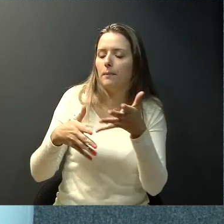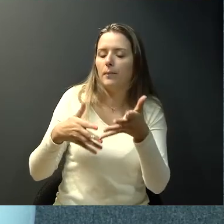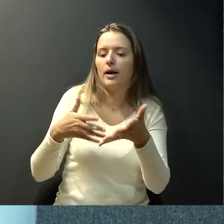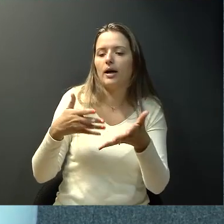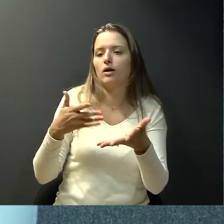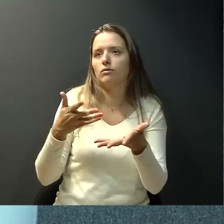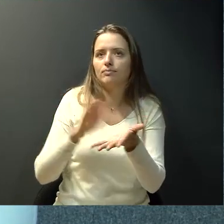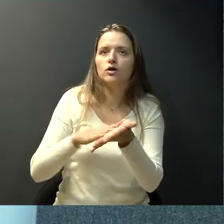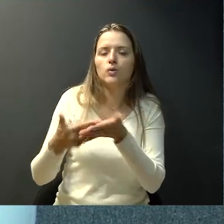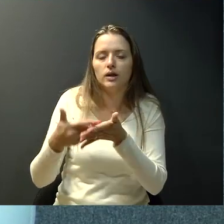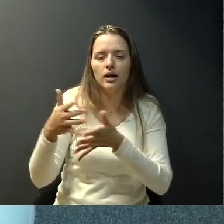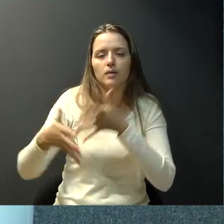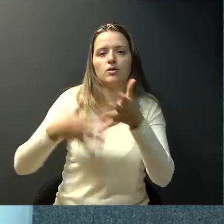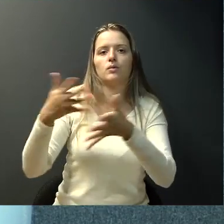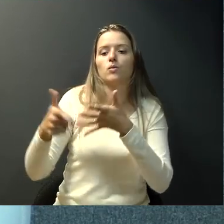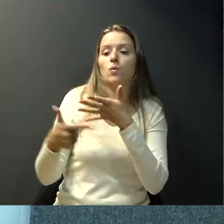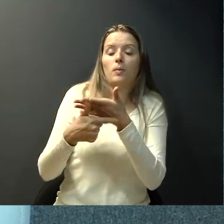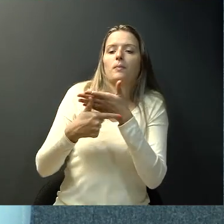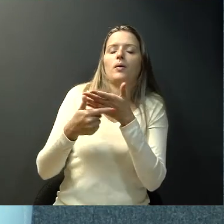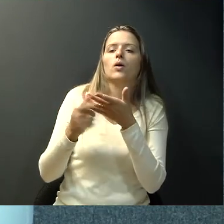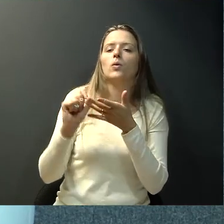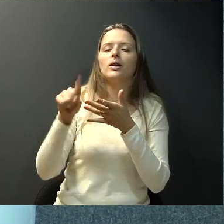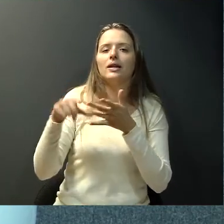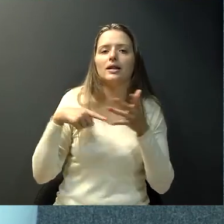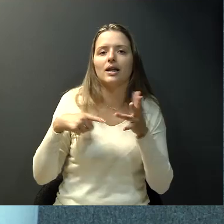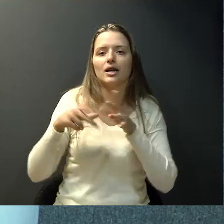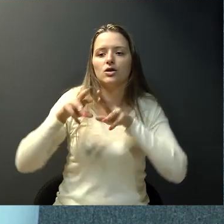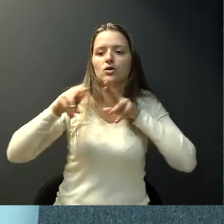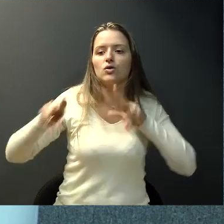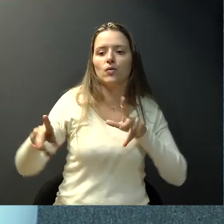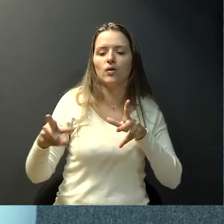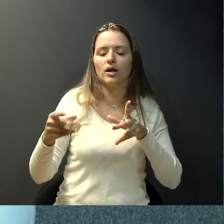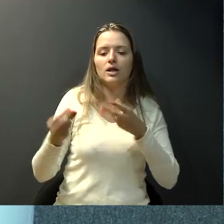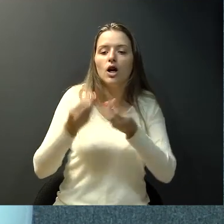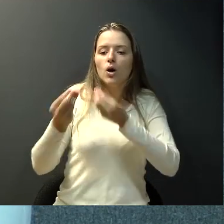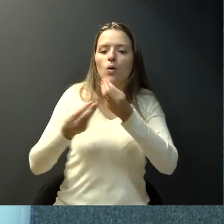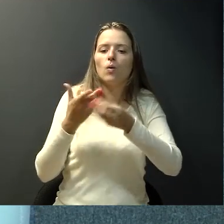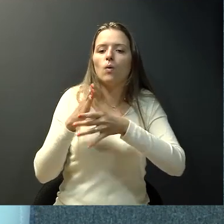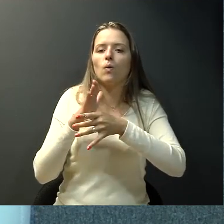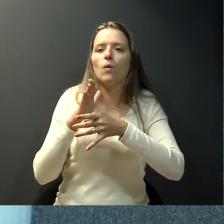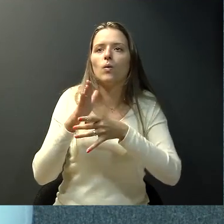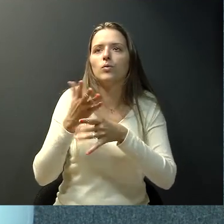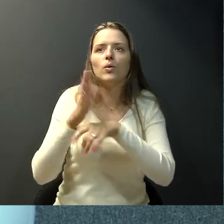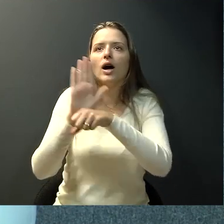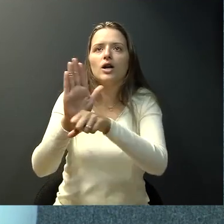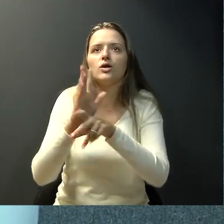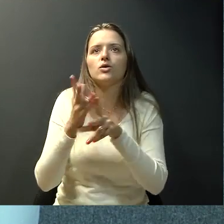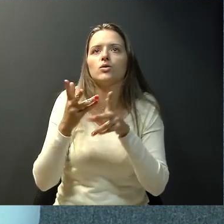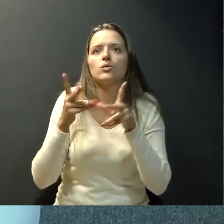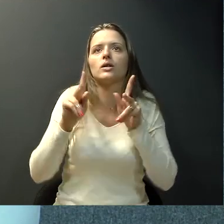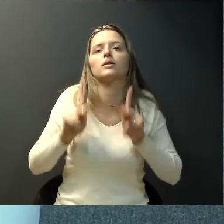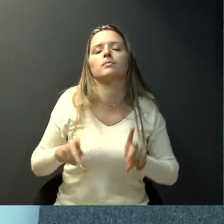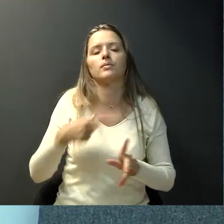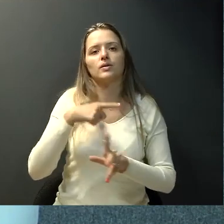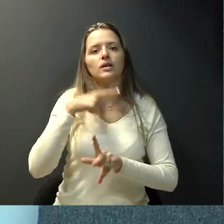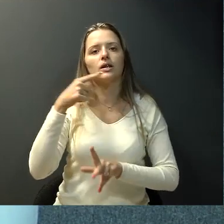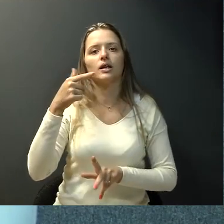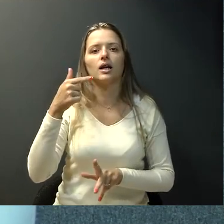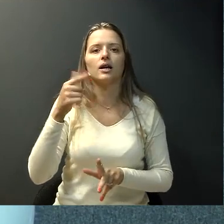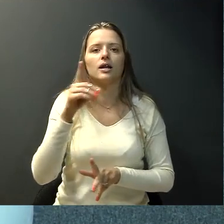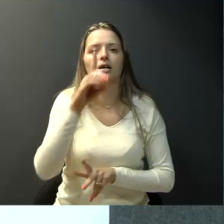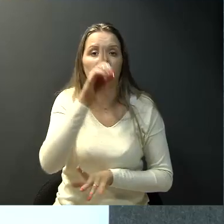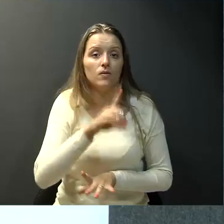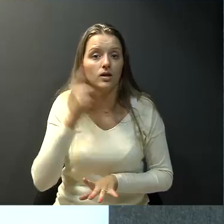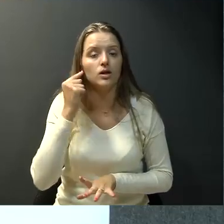intérprete de Libras? O papel, qual a diferença que ele faz na vida das pessoas que têm essa